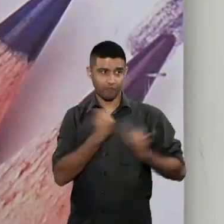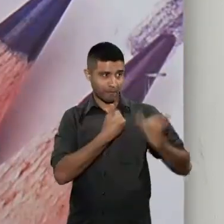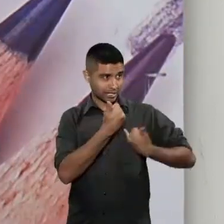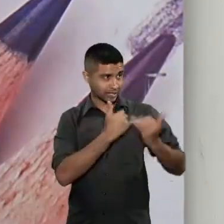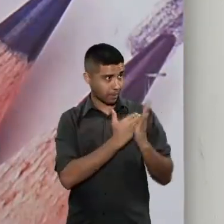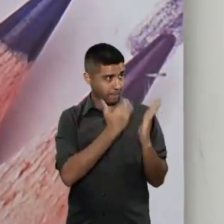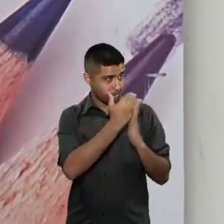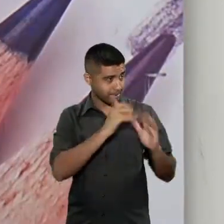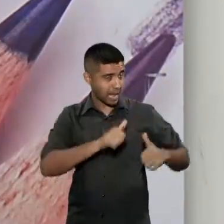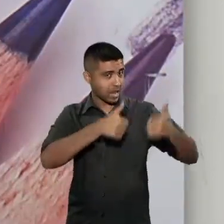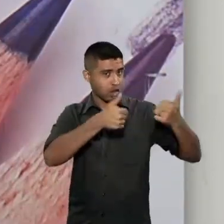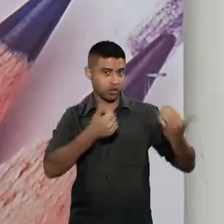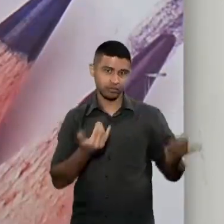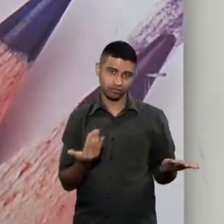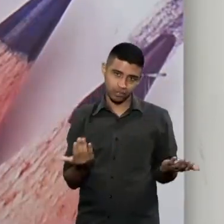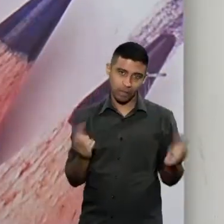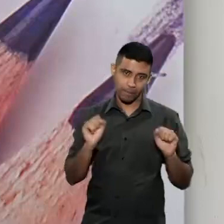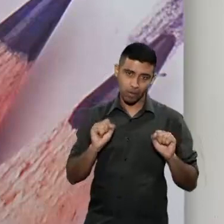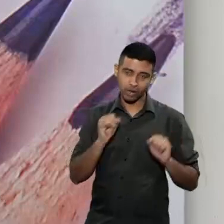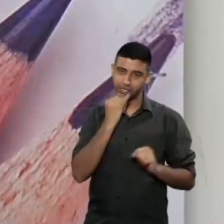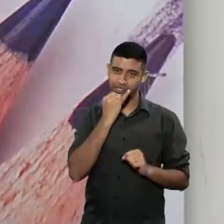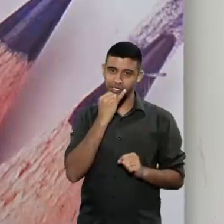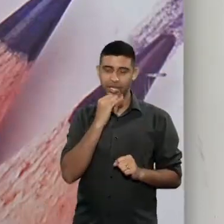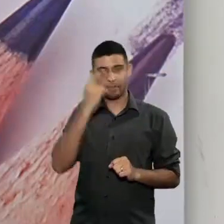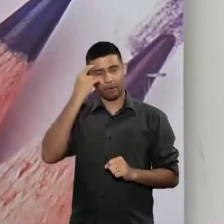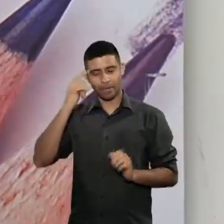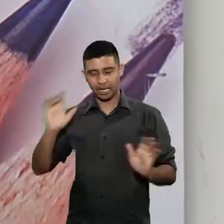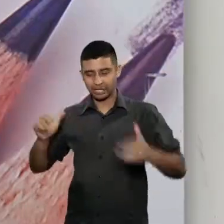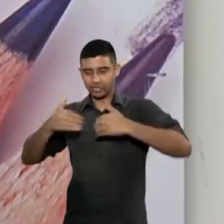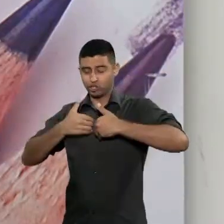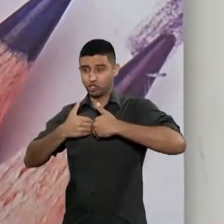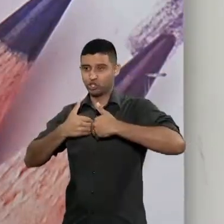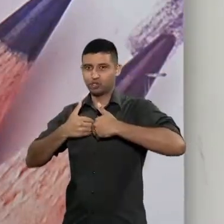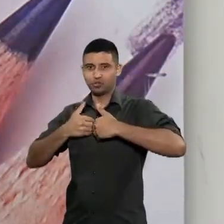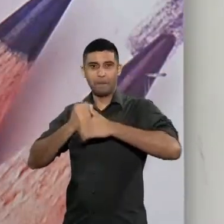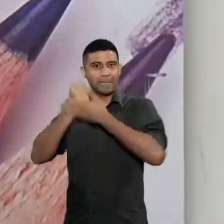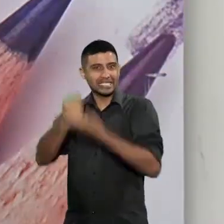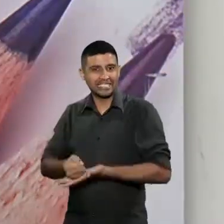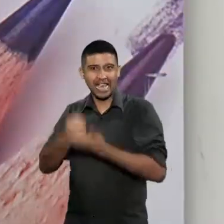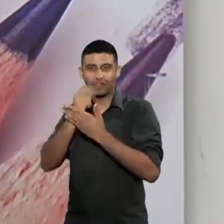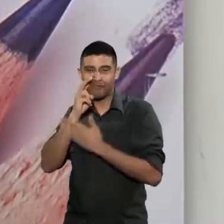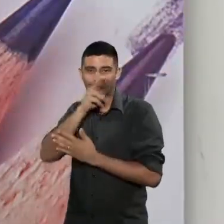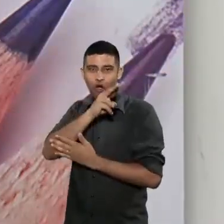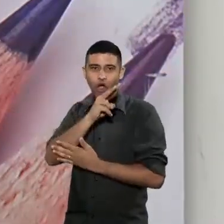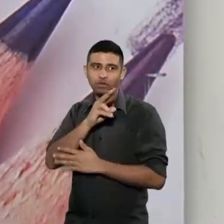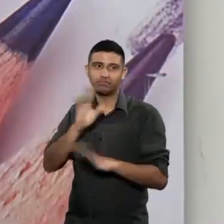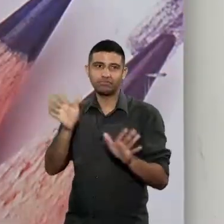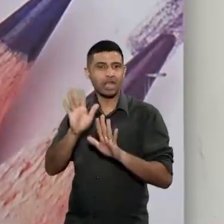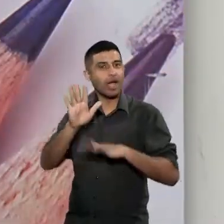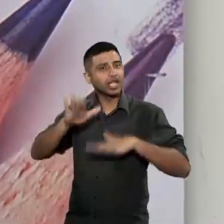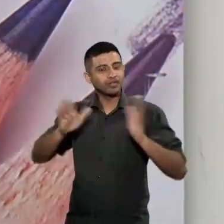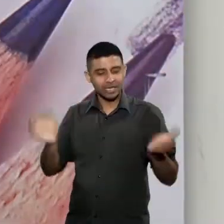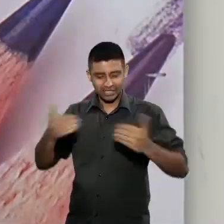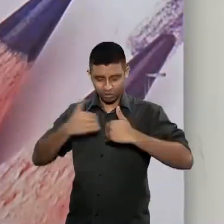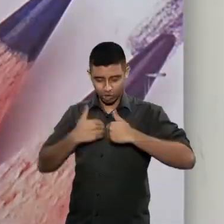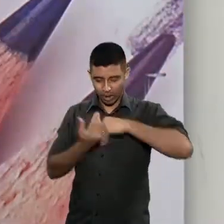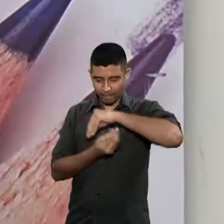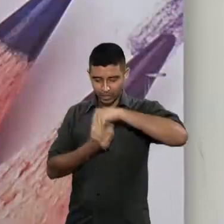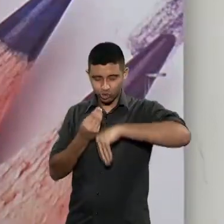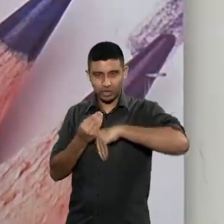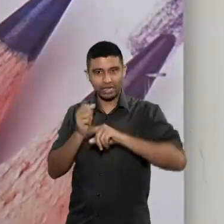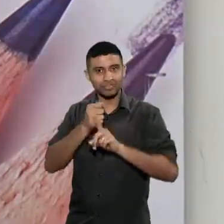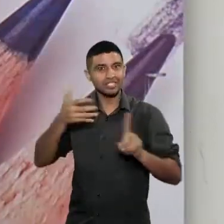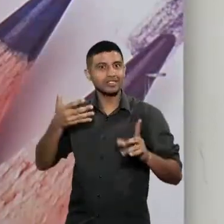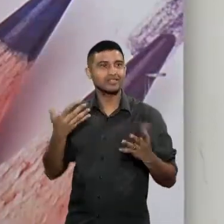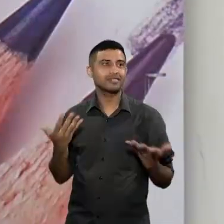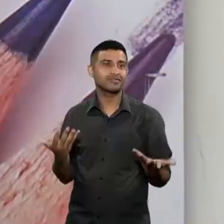tem, melhor. Sim. Então, de repente, você acha até que é um caso de autismo mais severo, mas não, porque ele está associado à síndrome...